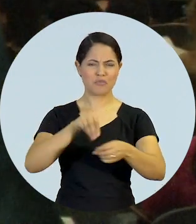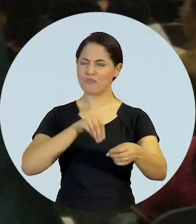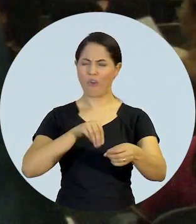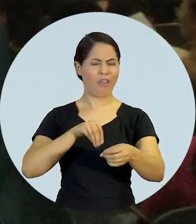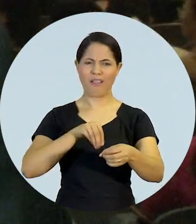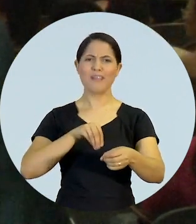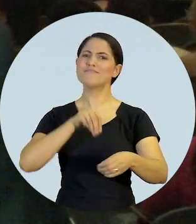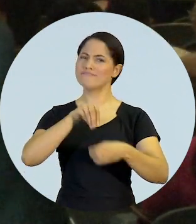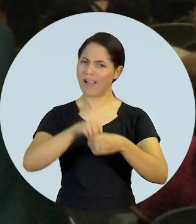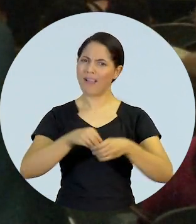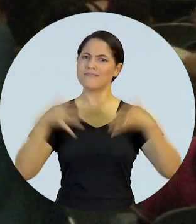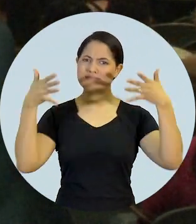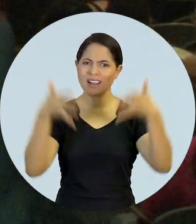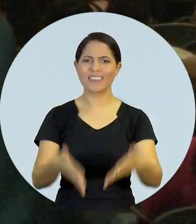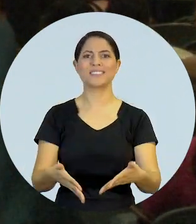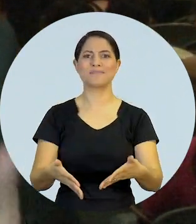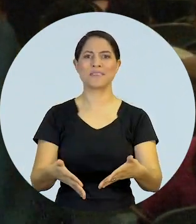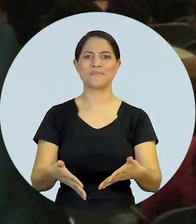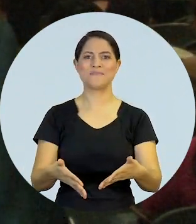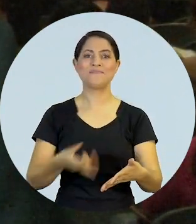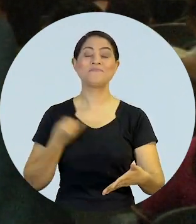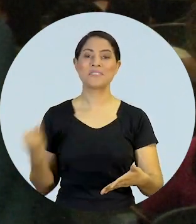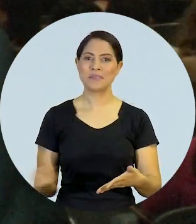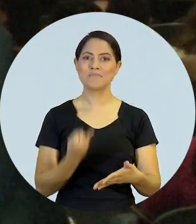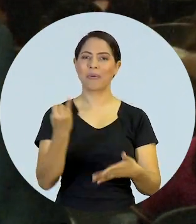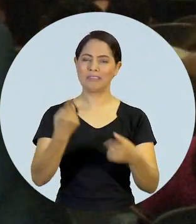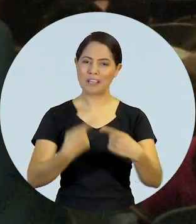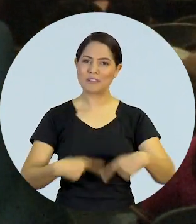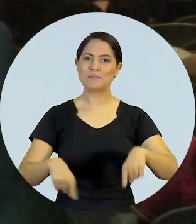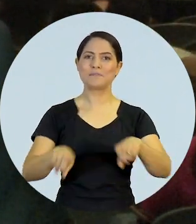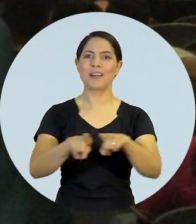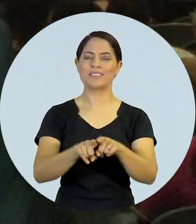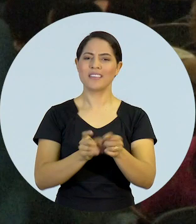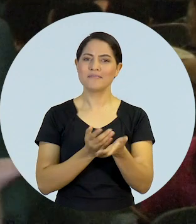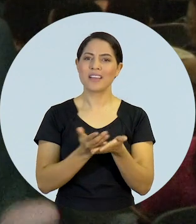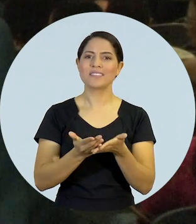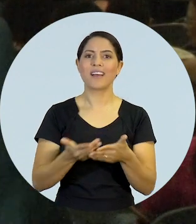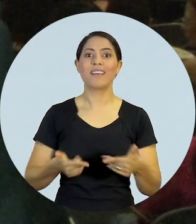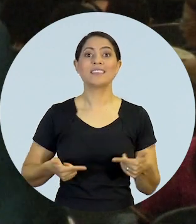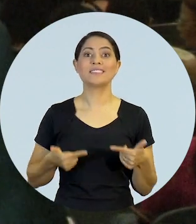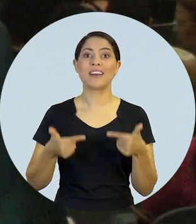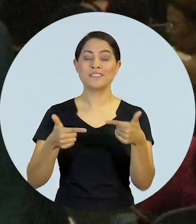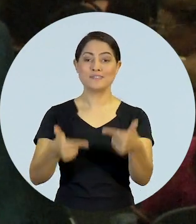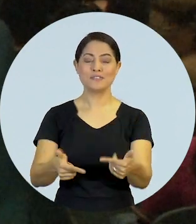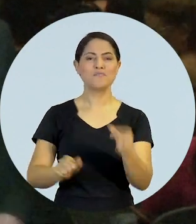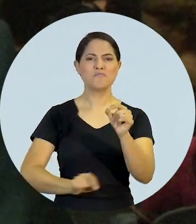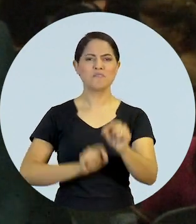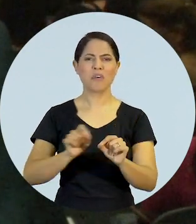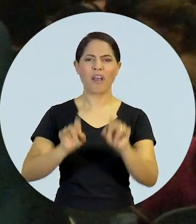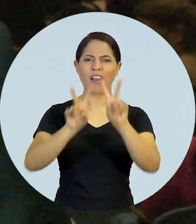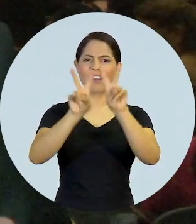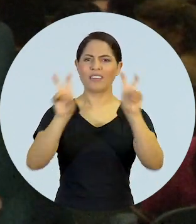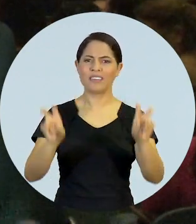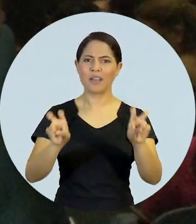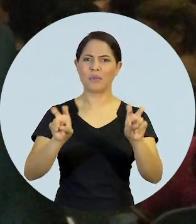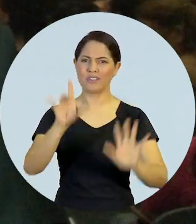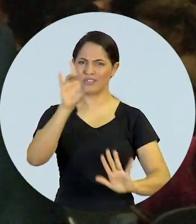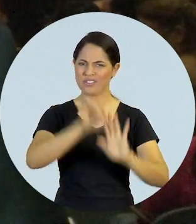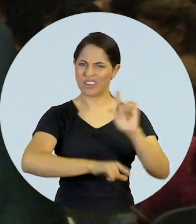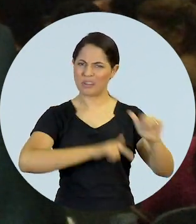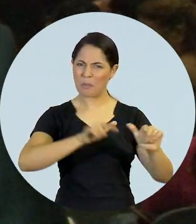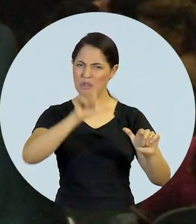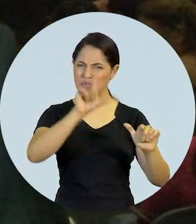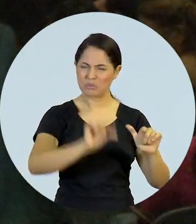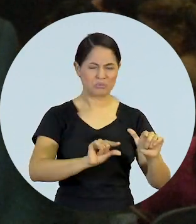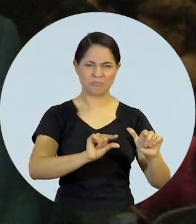de fora, mais uma vez, é parceiro dessa iniciativa, em que, nesse momento em que se discute redução dos